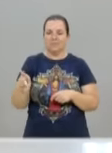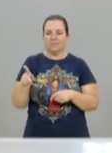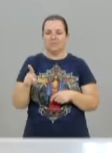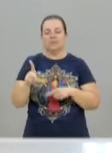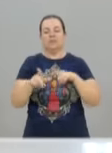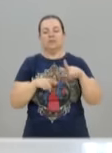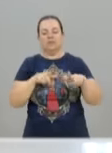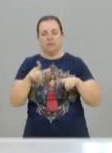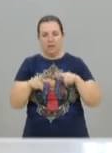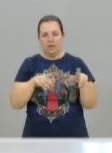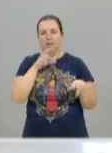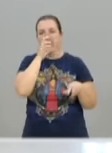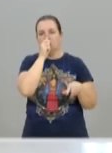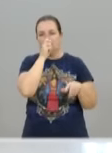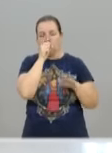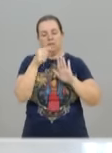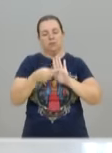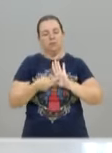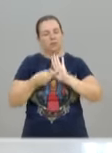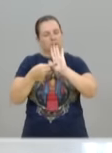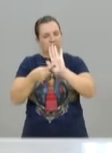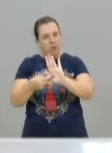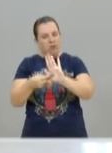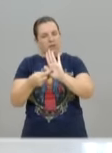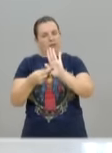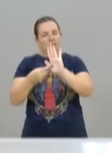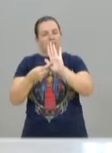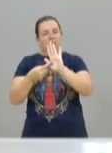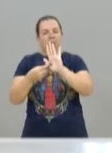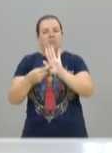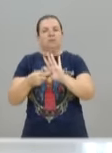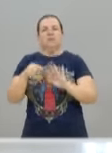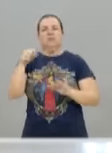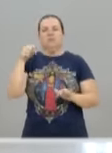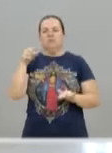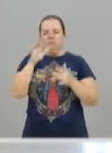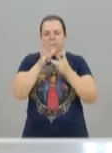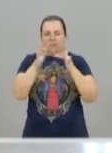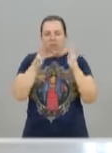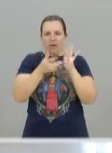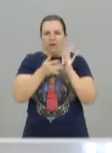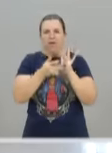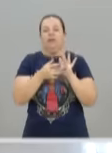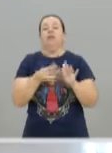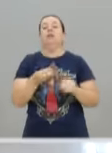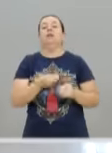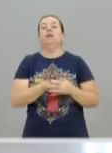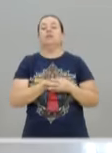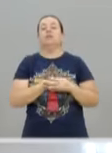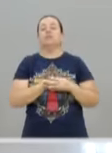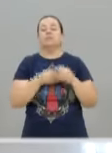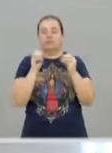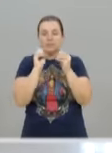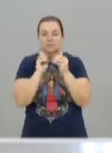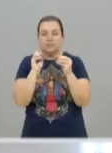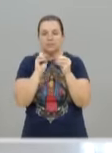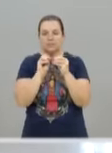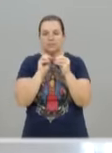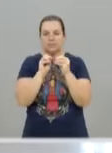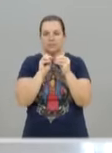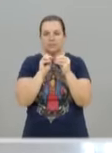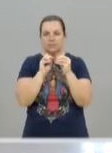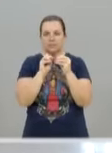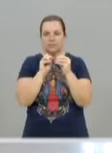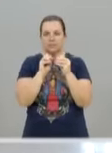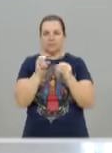sábado ele ele mostrava que ele estava elaborando fazendo uma